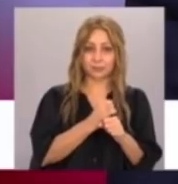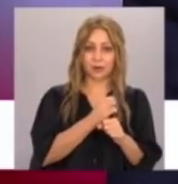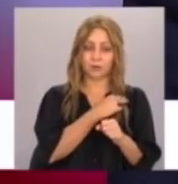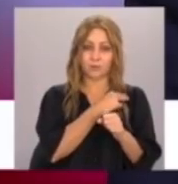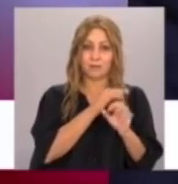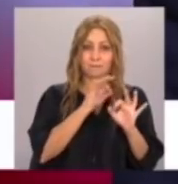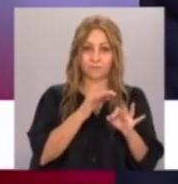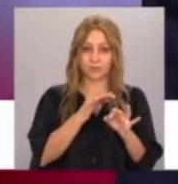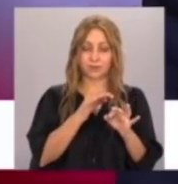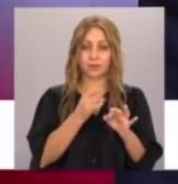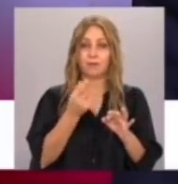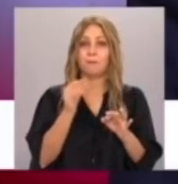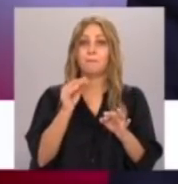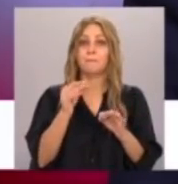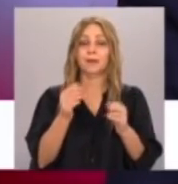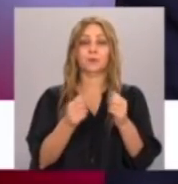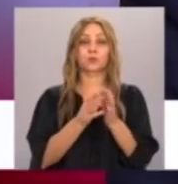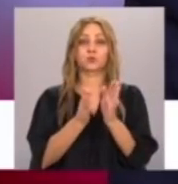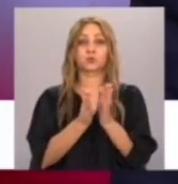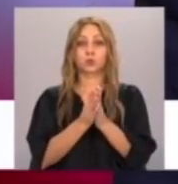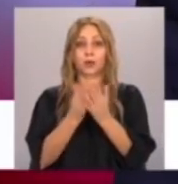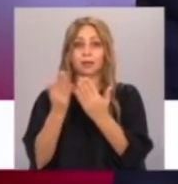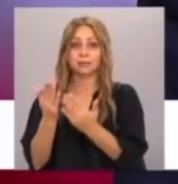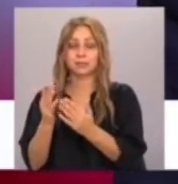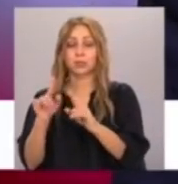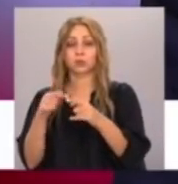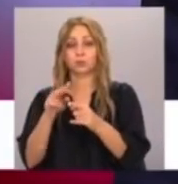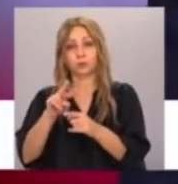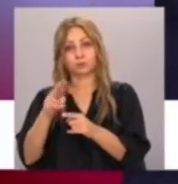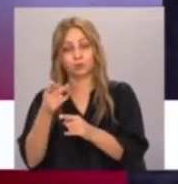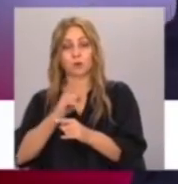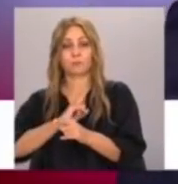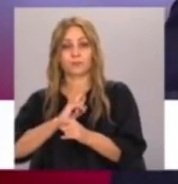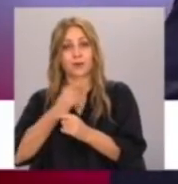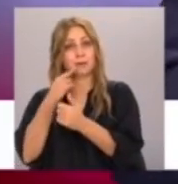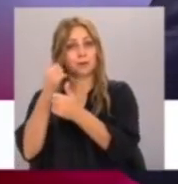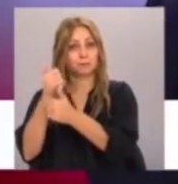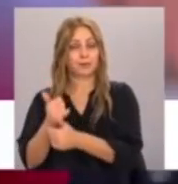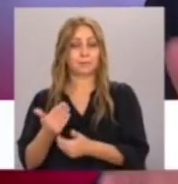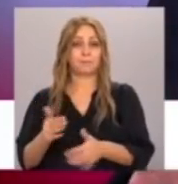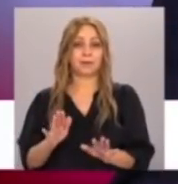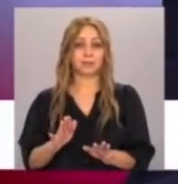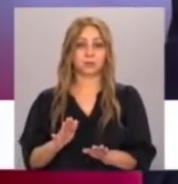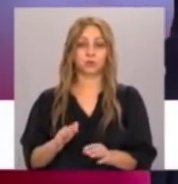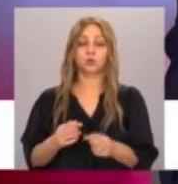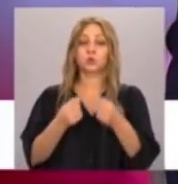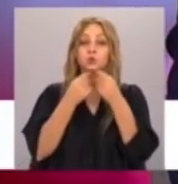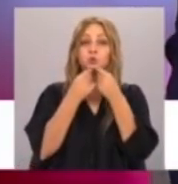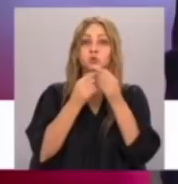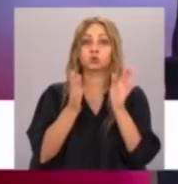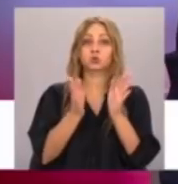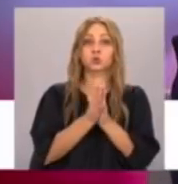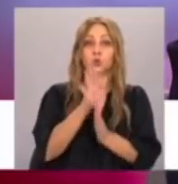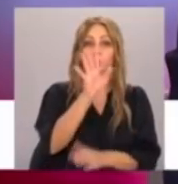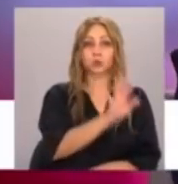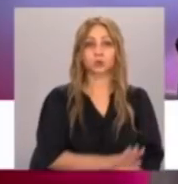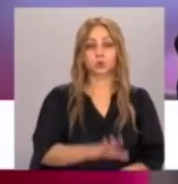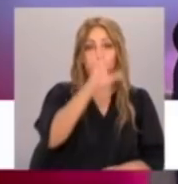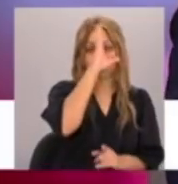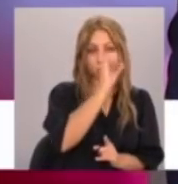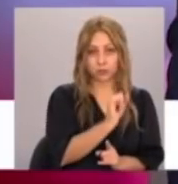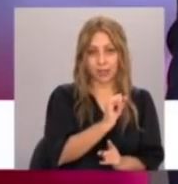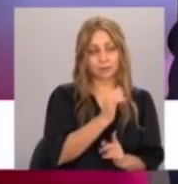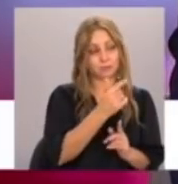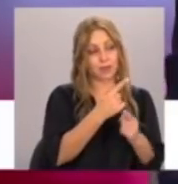faculdade era assim que vem cá pública se comportava até depois ser privatizada e bem agora uma coisa é bem câncer toda nossa amizade outra coisa é o estado é